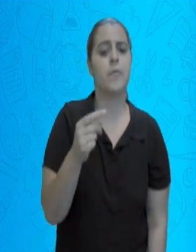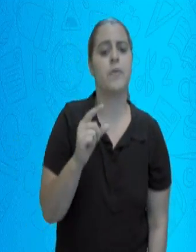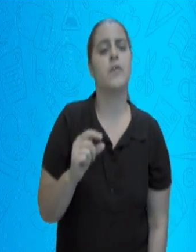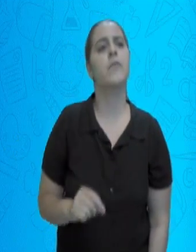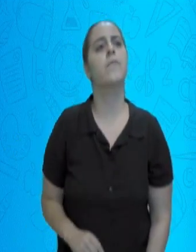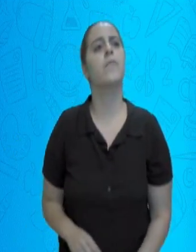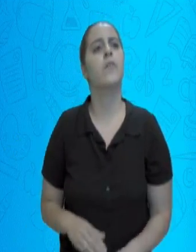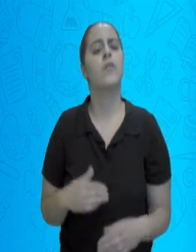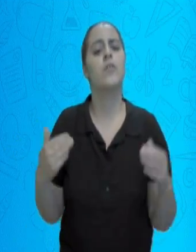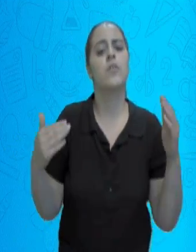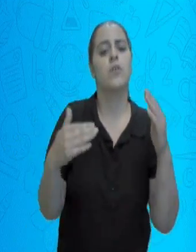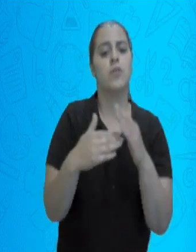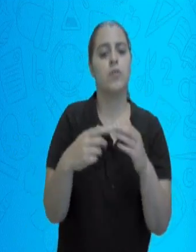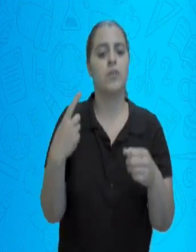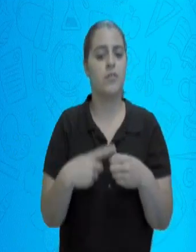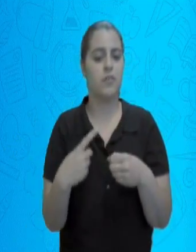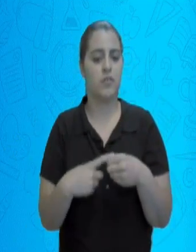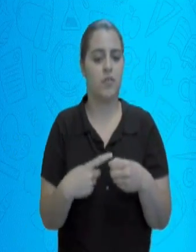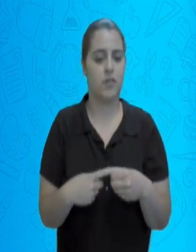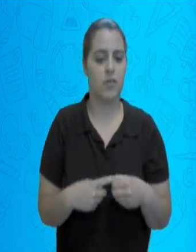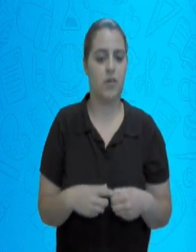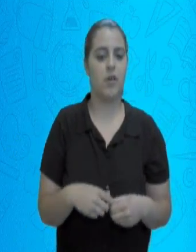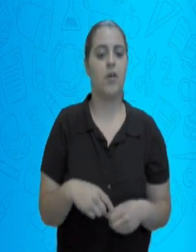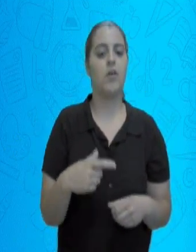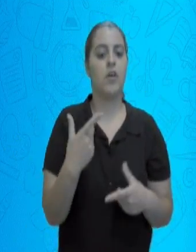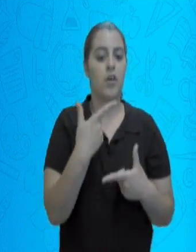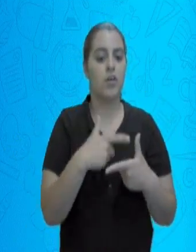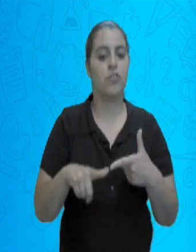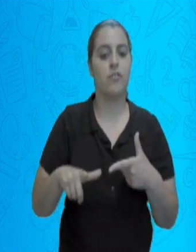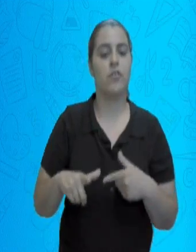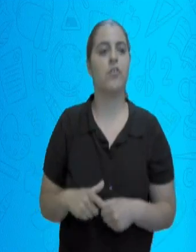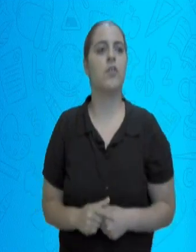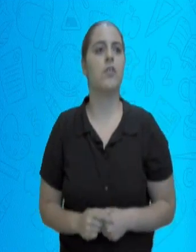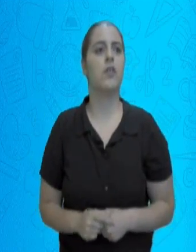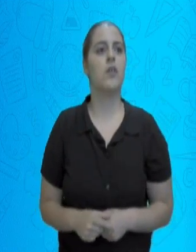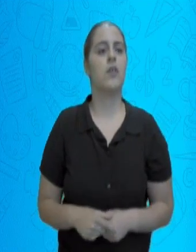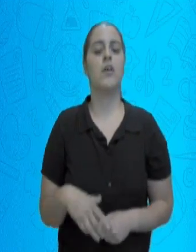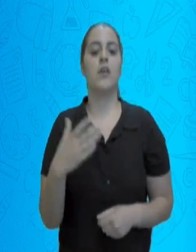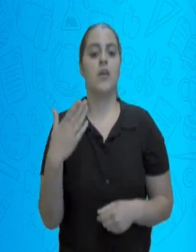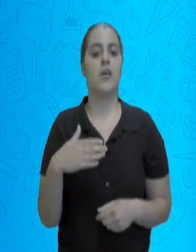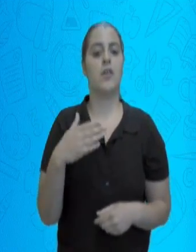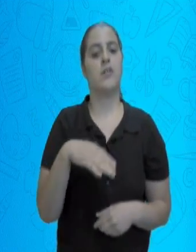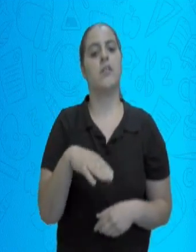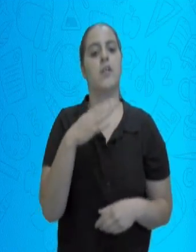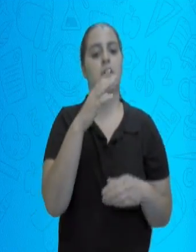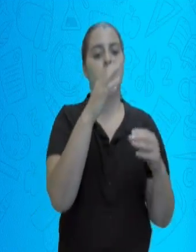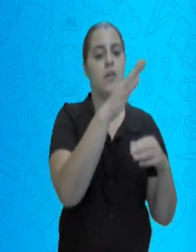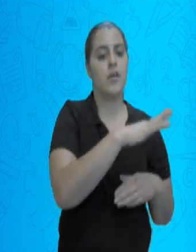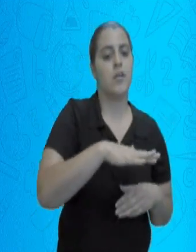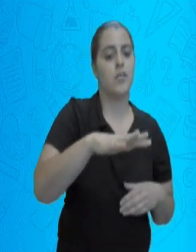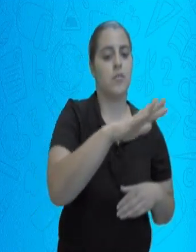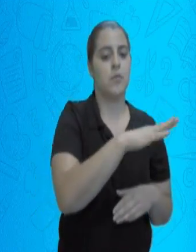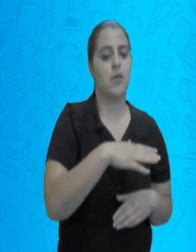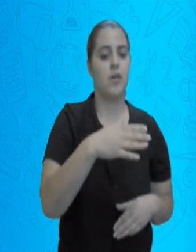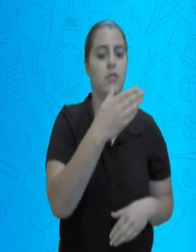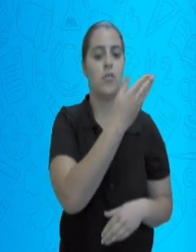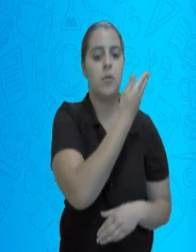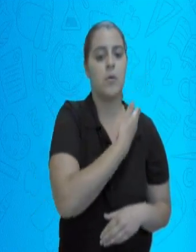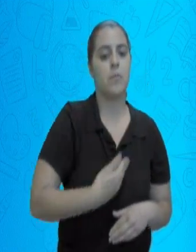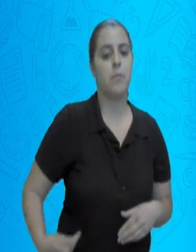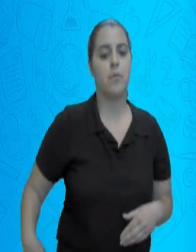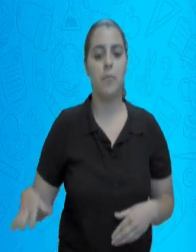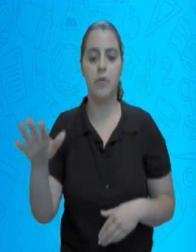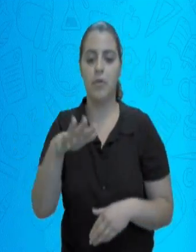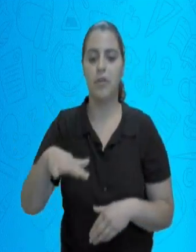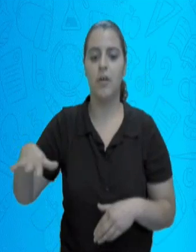só, toda cidade está dividida entre espaços públicos e privados.